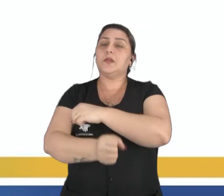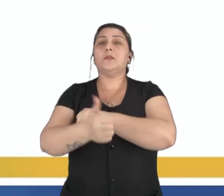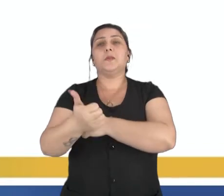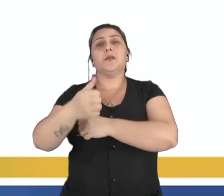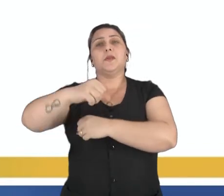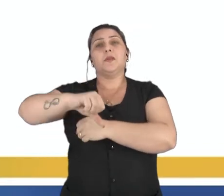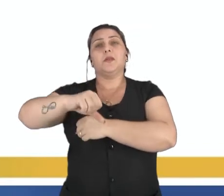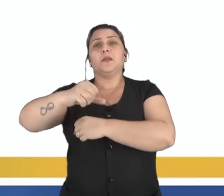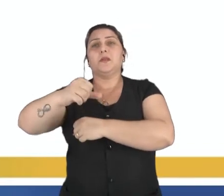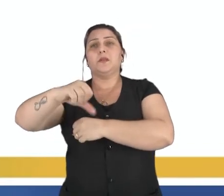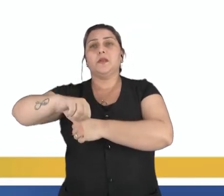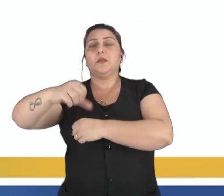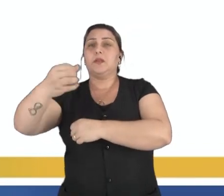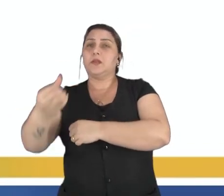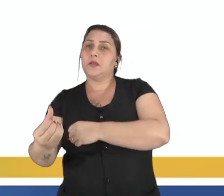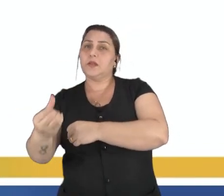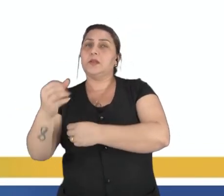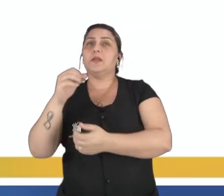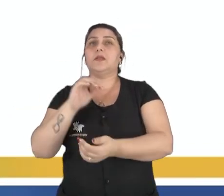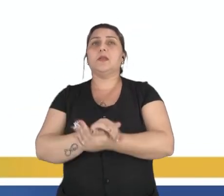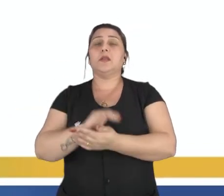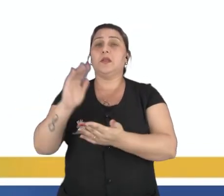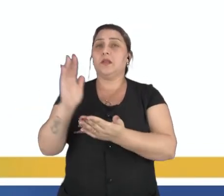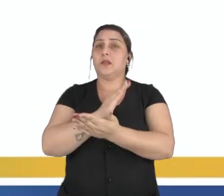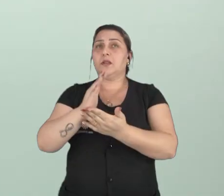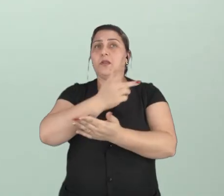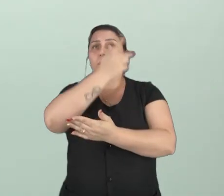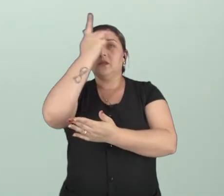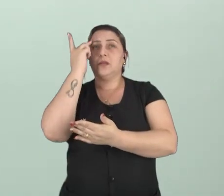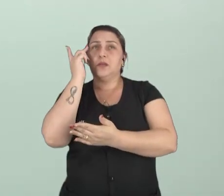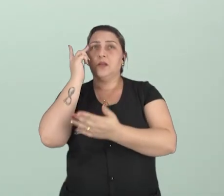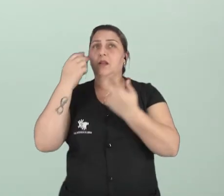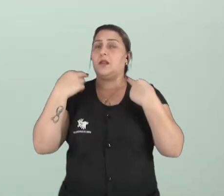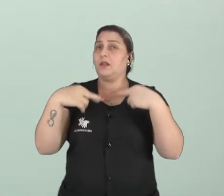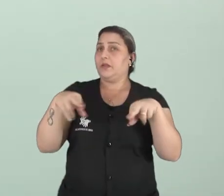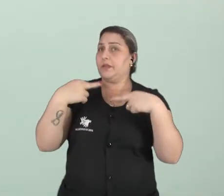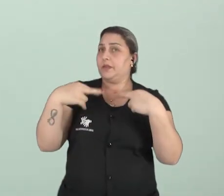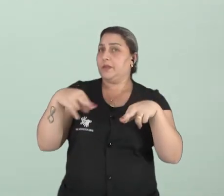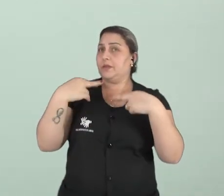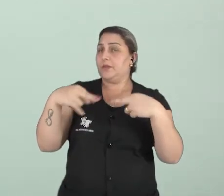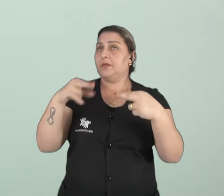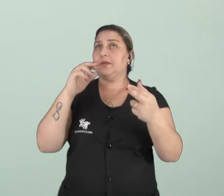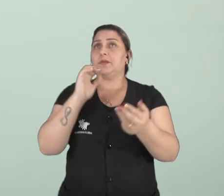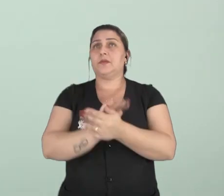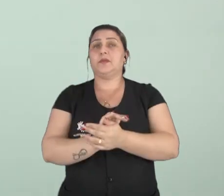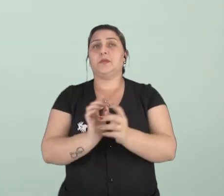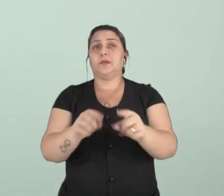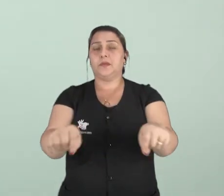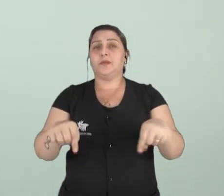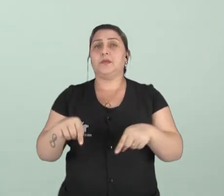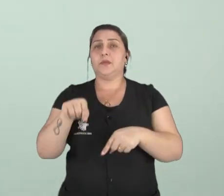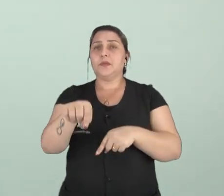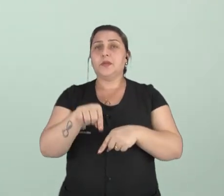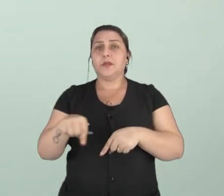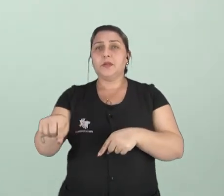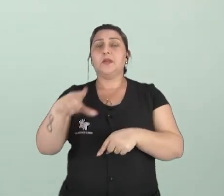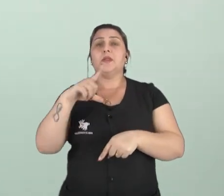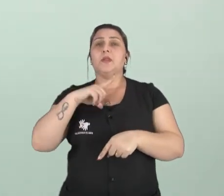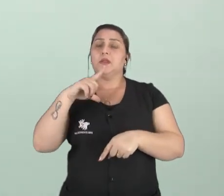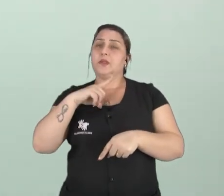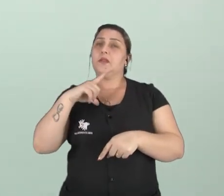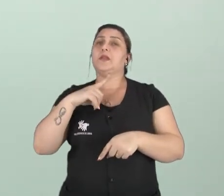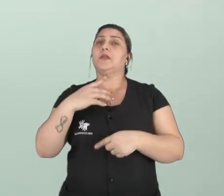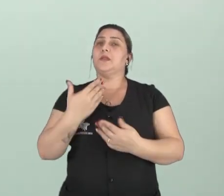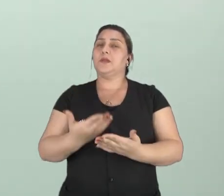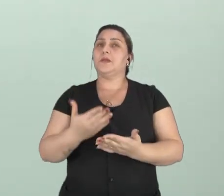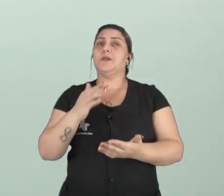de 1996. Apesar de algumas pessoas criticarem, né, essa questão das urnas, a gente tem aí um